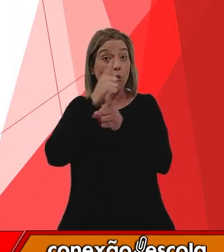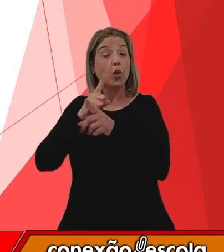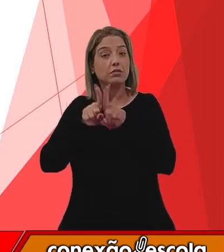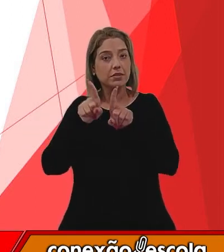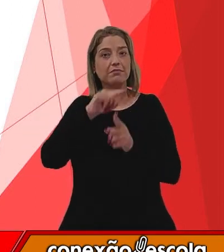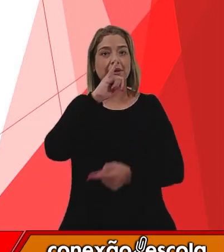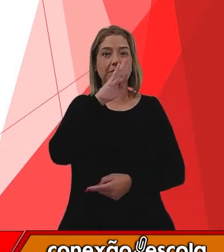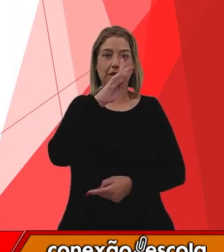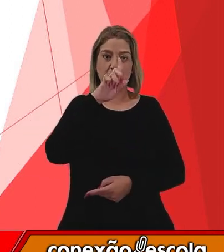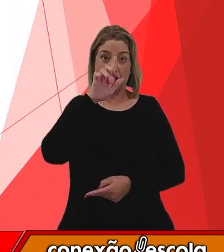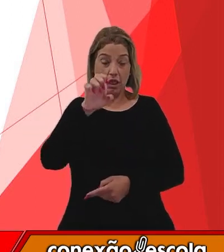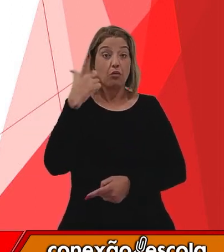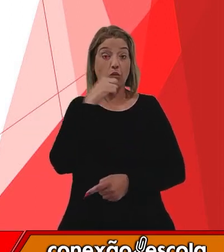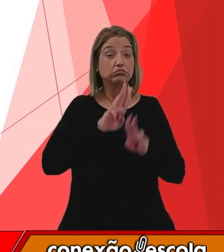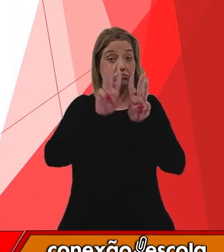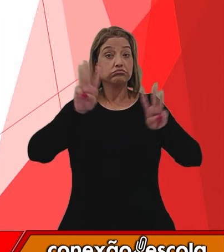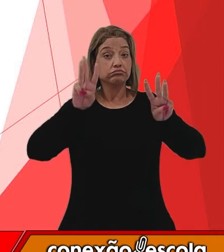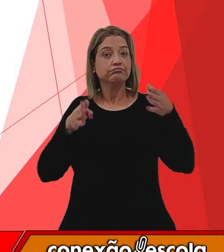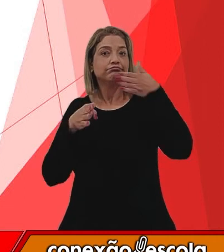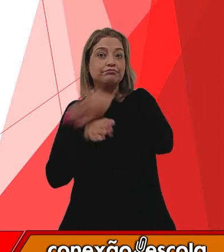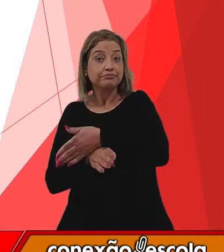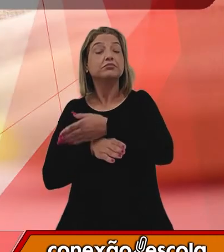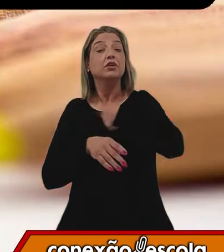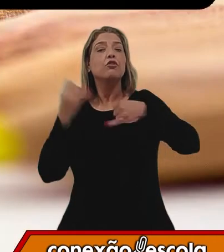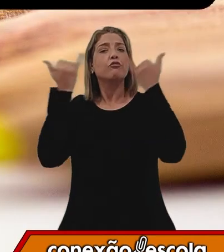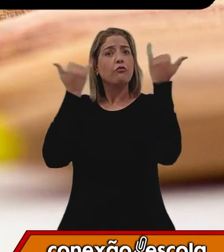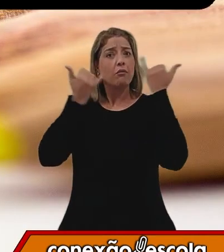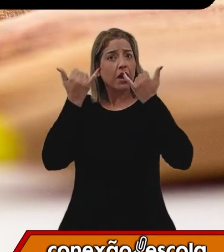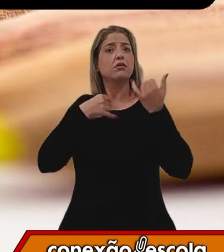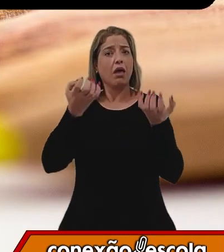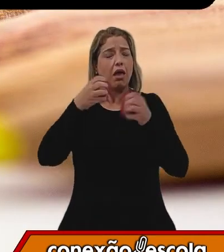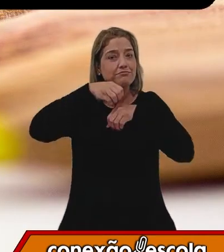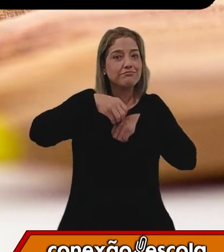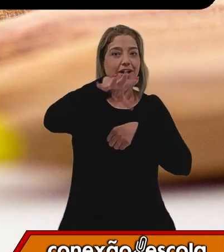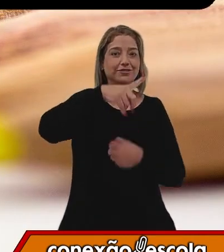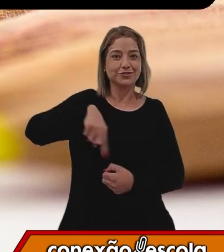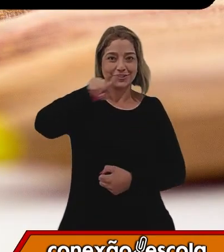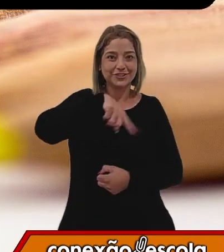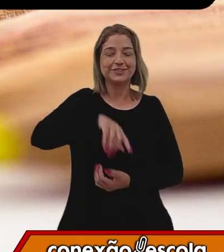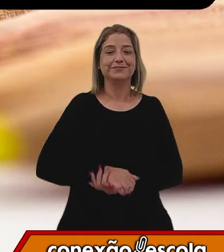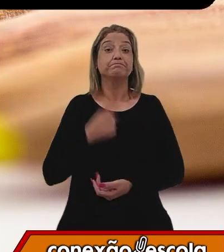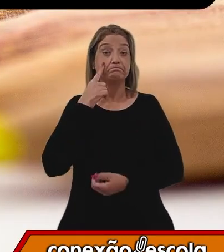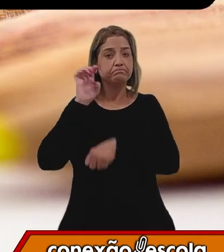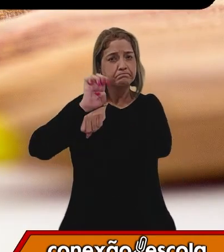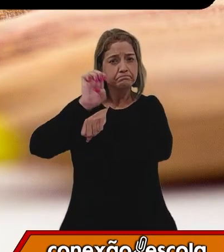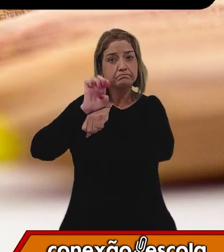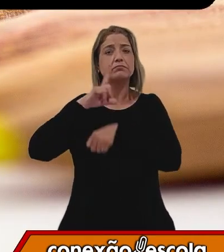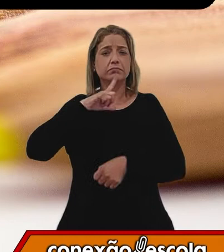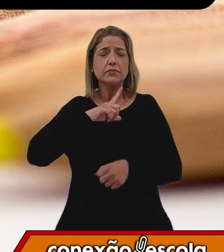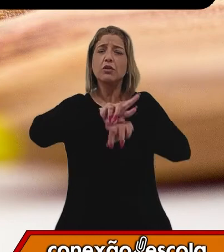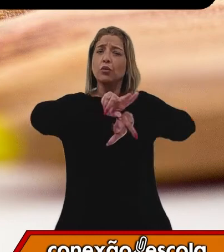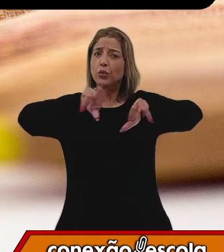IBGE. Porém, quero contar uma informação importante para vocês. Olha só, o nosso estado tem